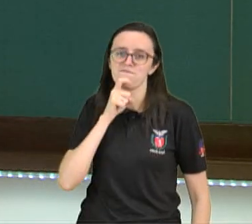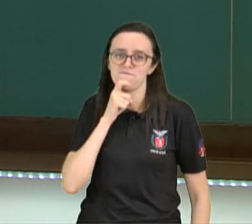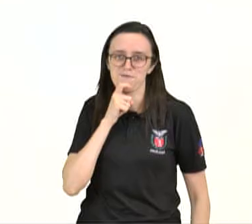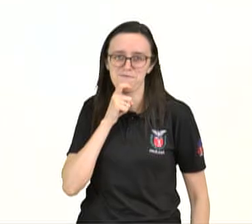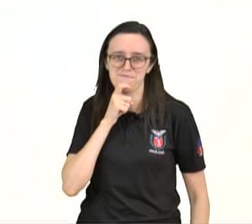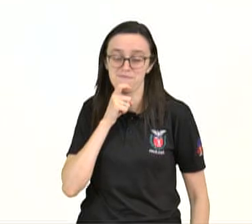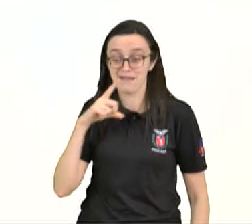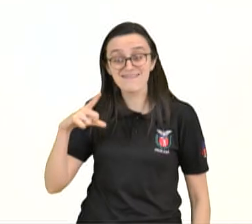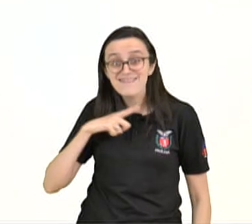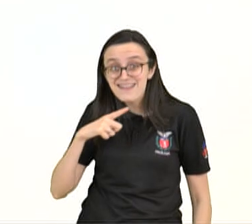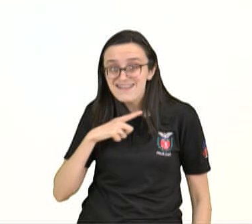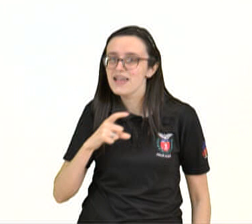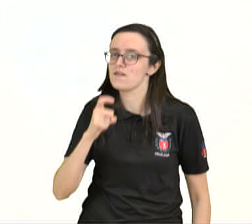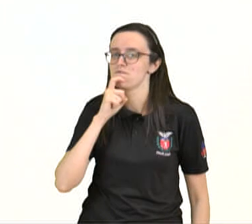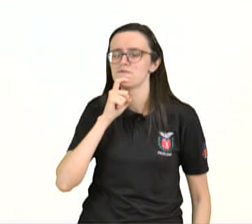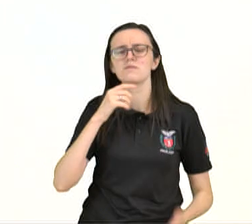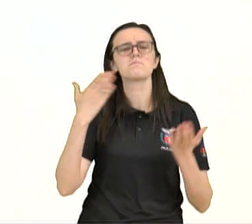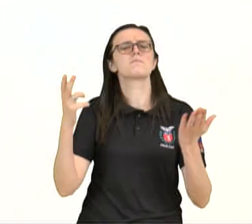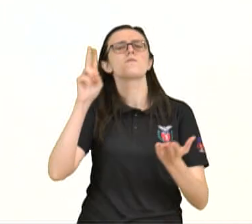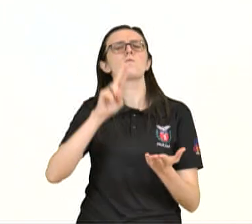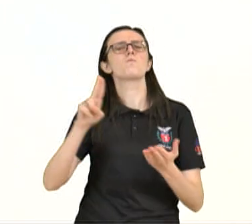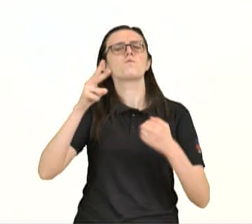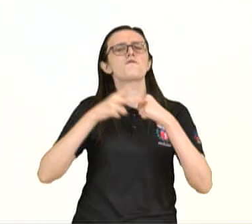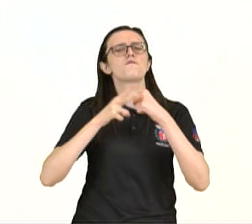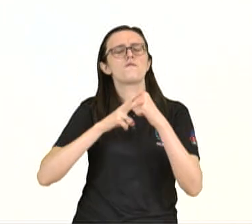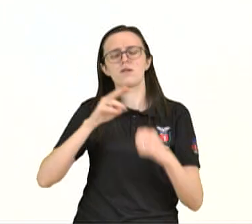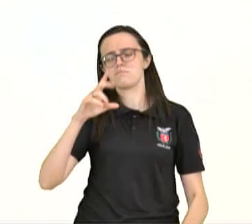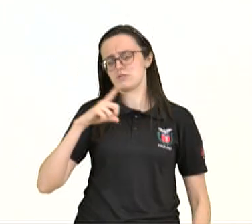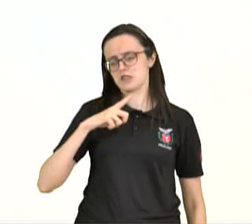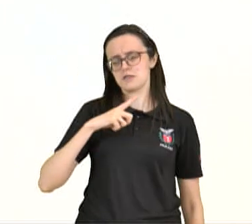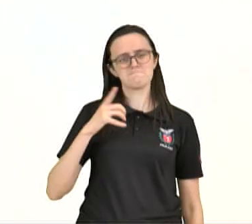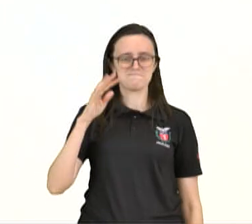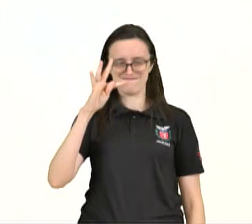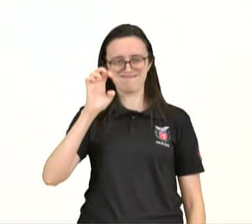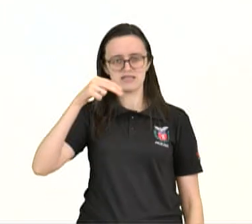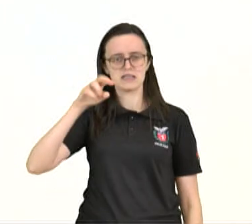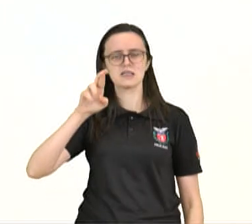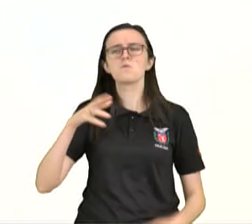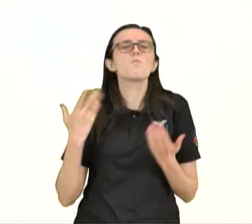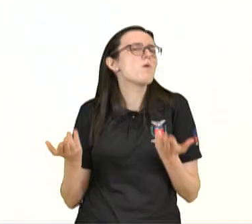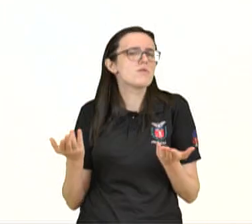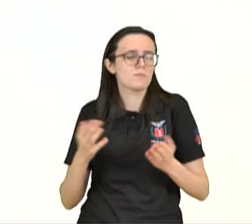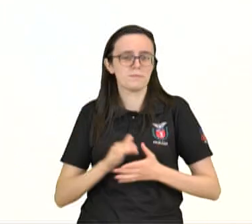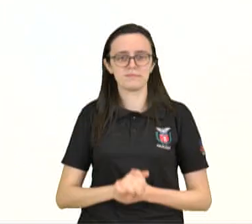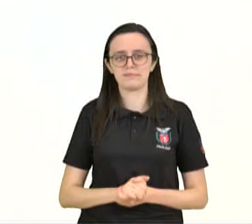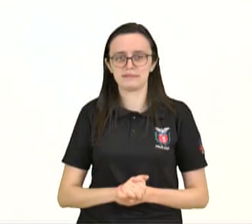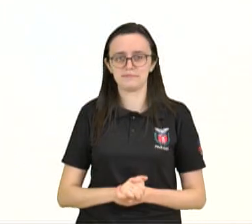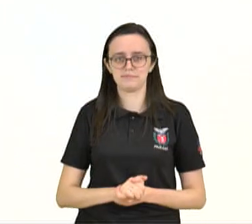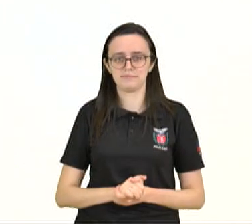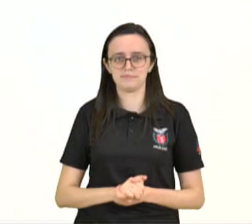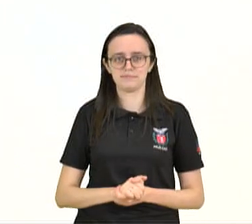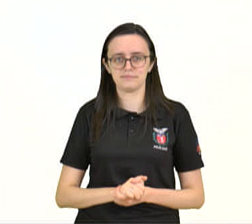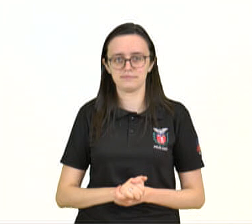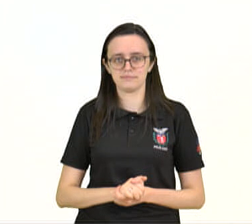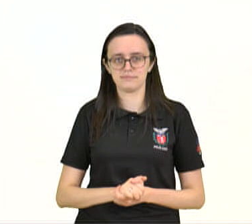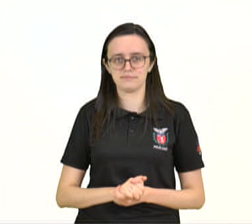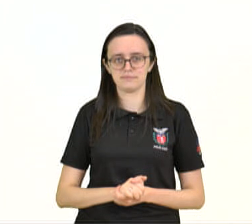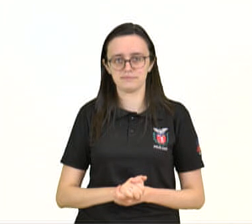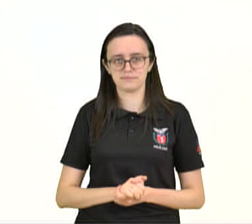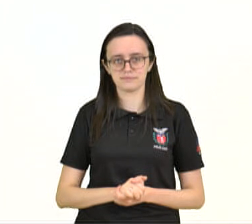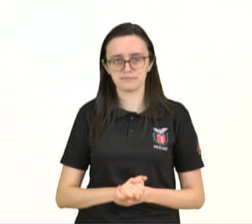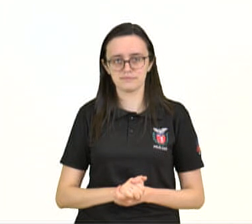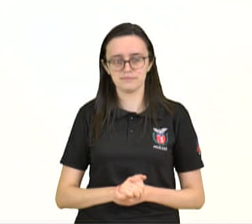E quando você usa o verbo tener? Então, quando que nós vamos usar o verbo ter? Expressa